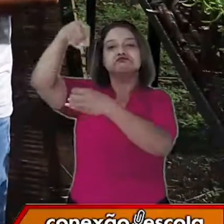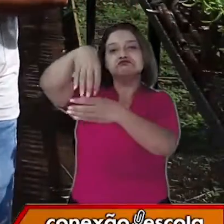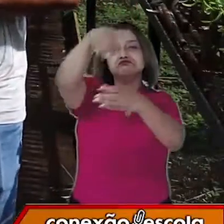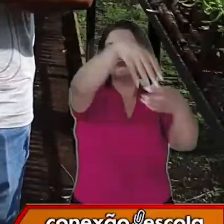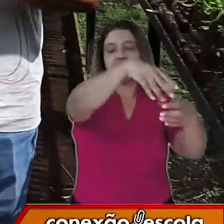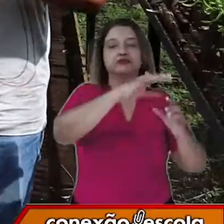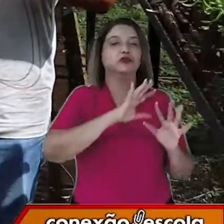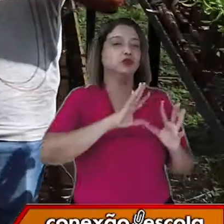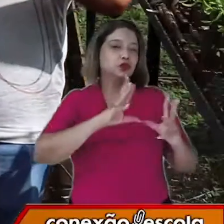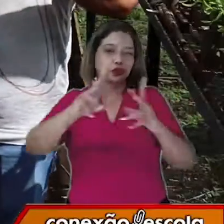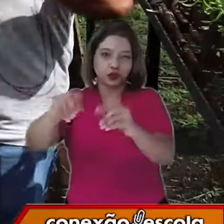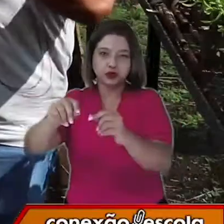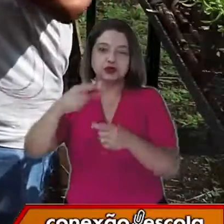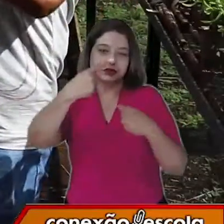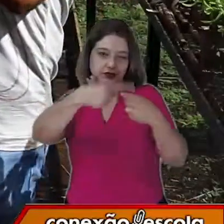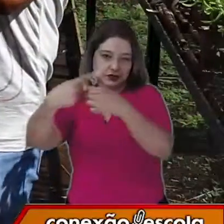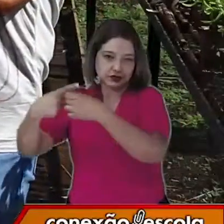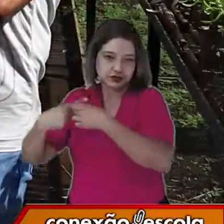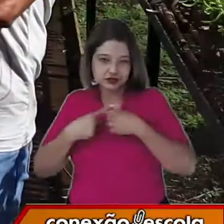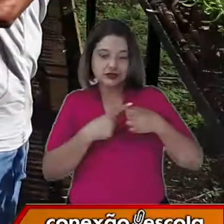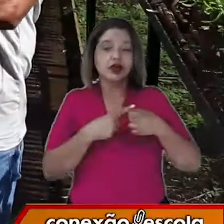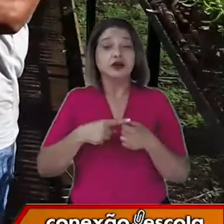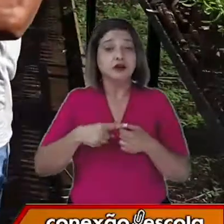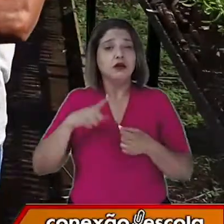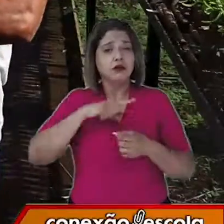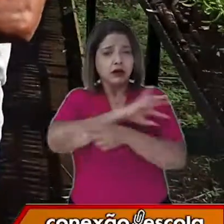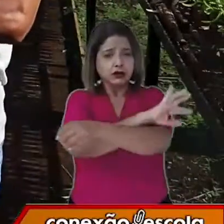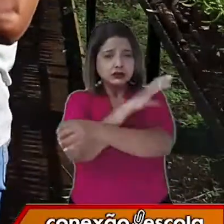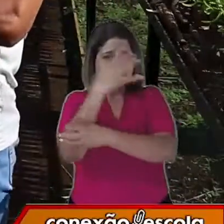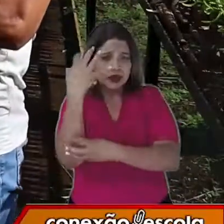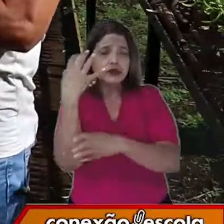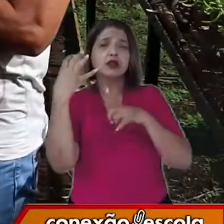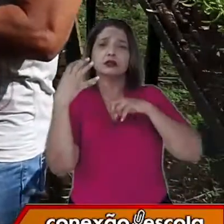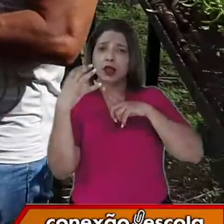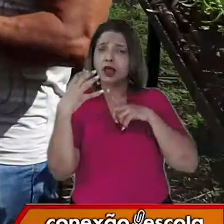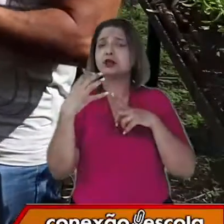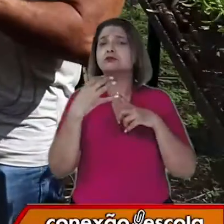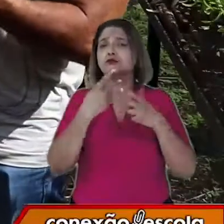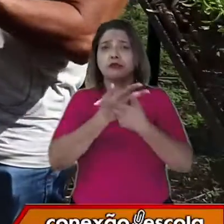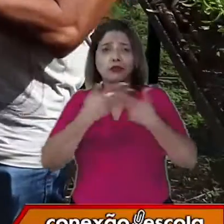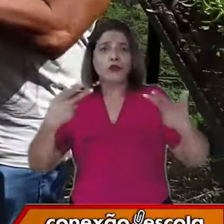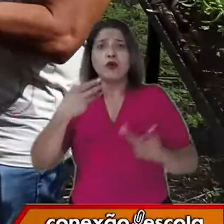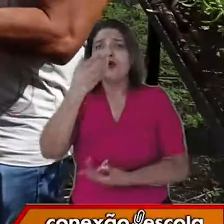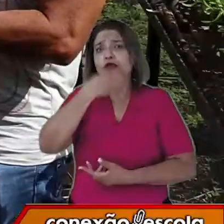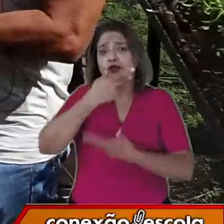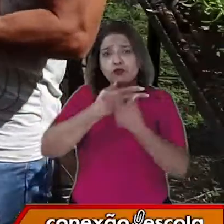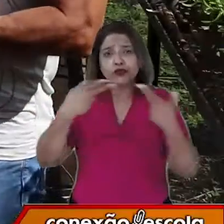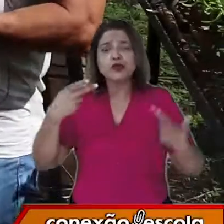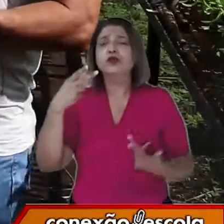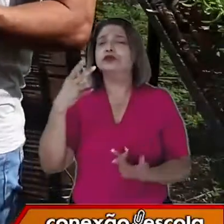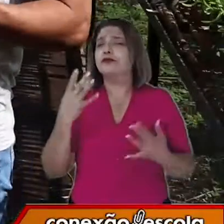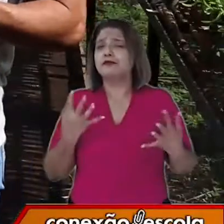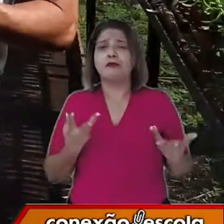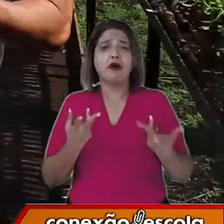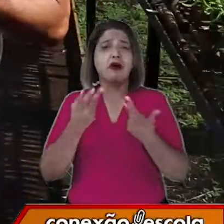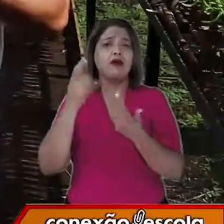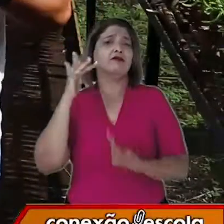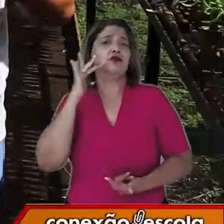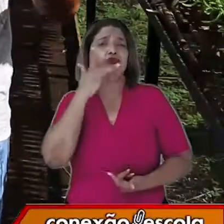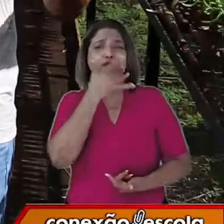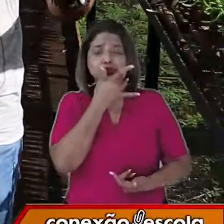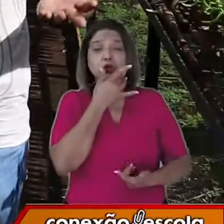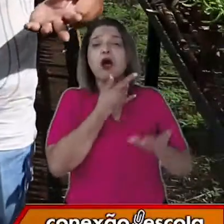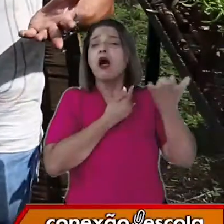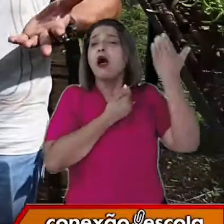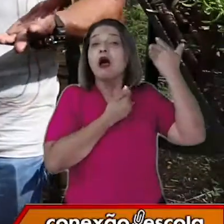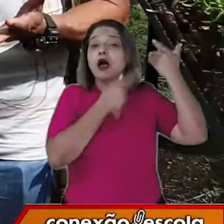maravilhosas, plantas frutíferas, ou seja, frutas maravilhosas, que até bem pouco tempo, poucas